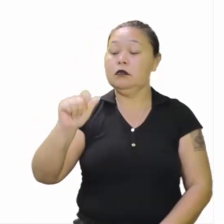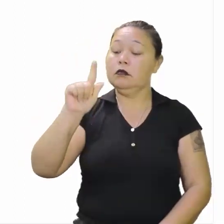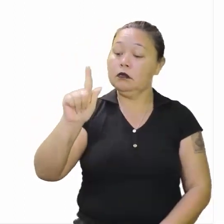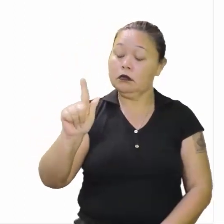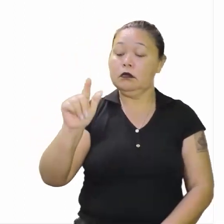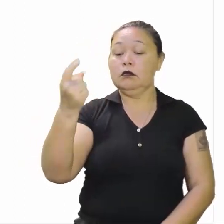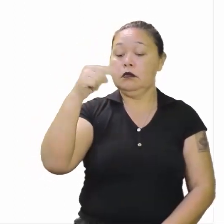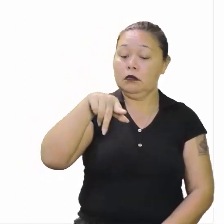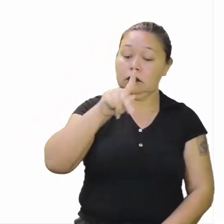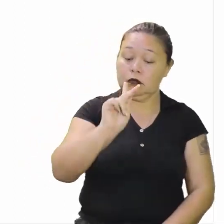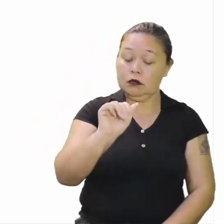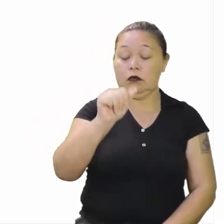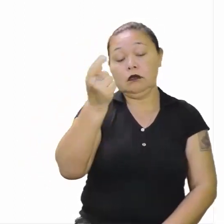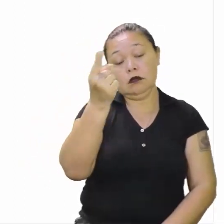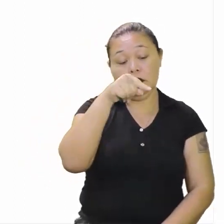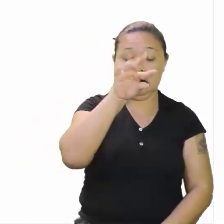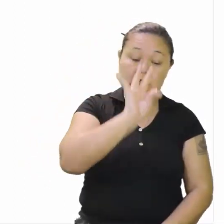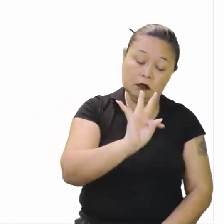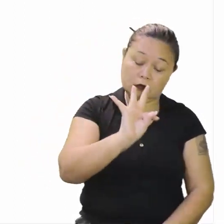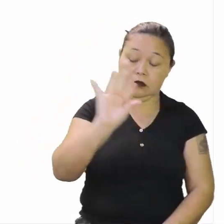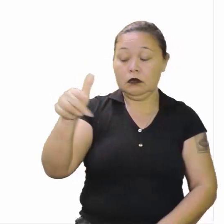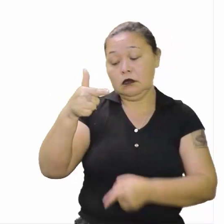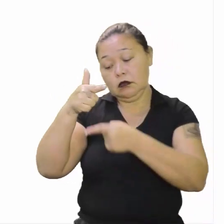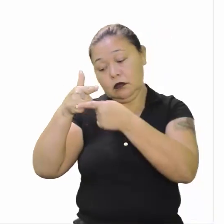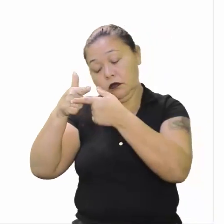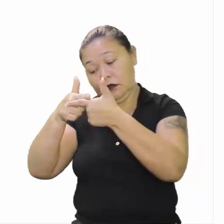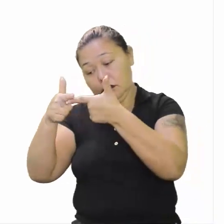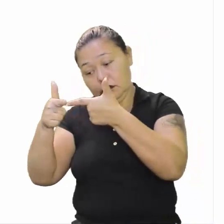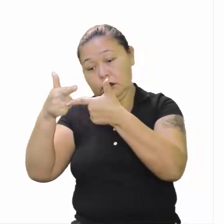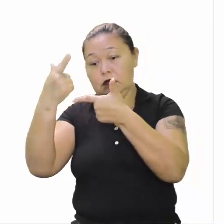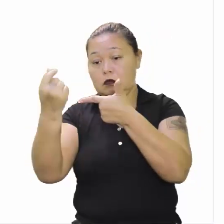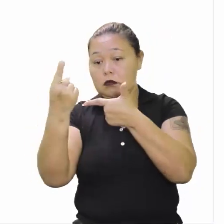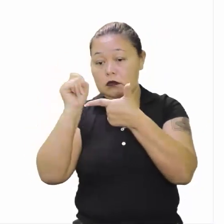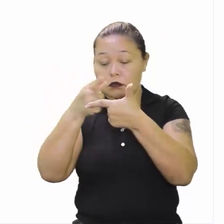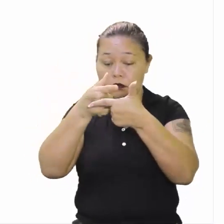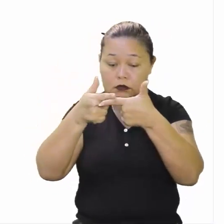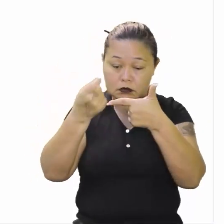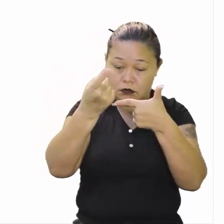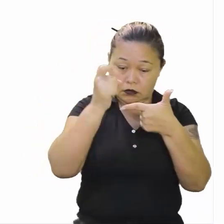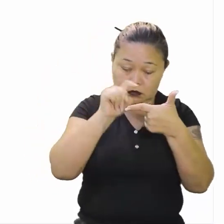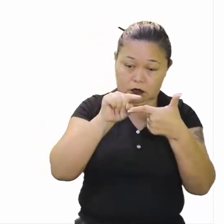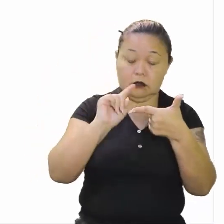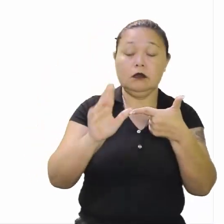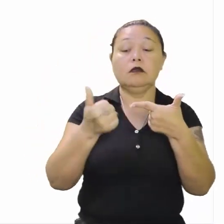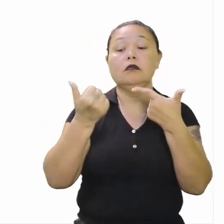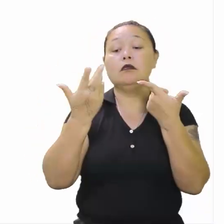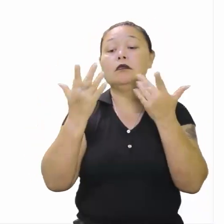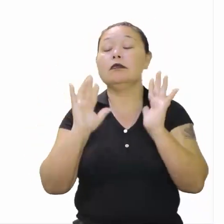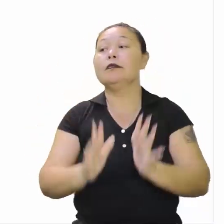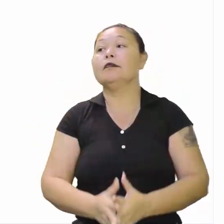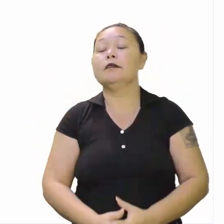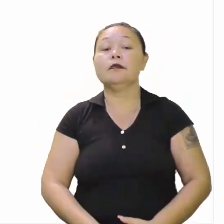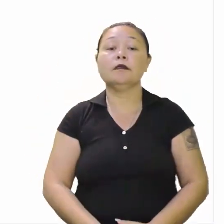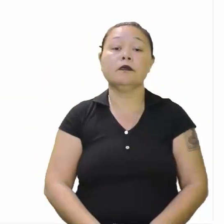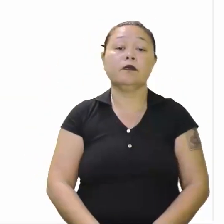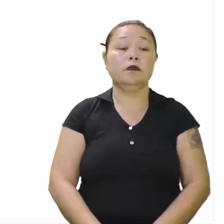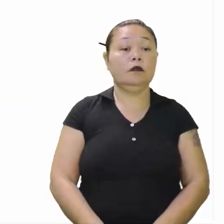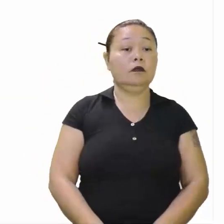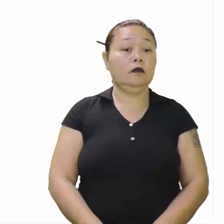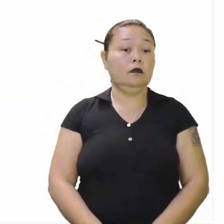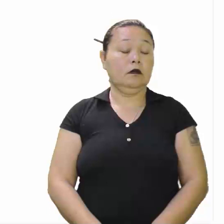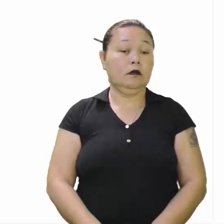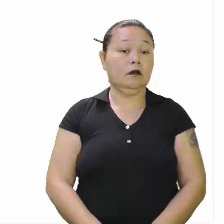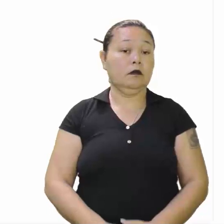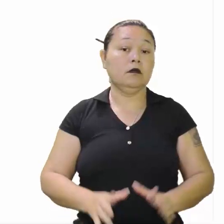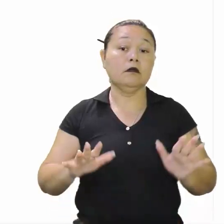para grama, grama para quilo, quilo para tonelada, você pega os valores, divide por 1.000, que você vai ter um final feliz. E